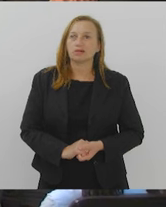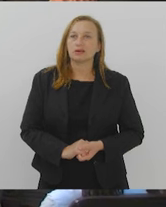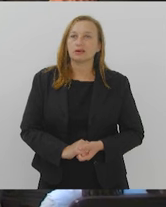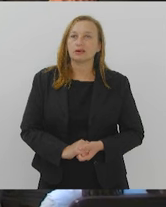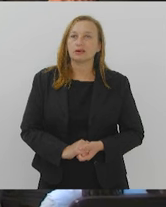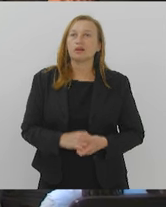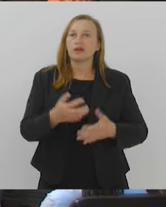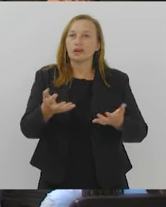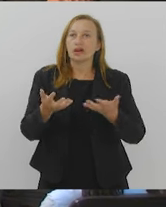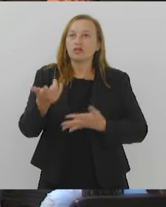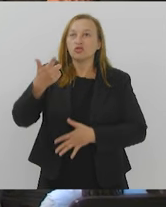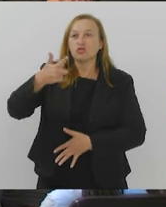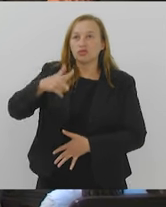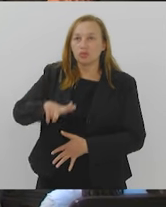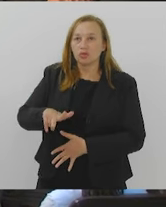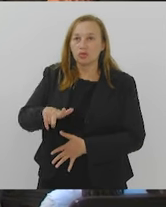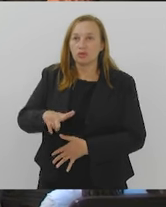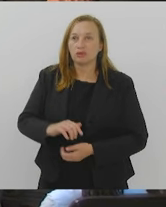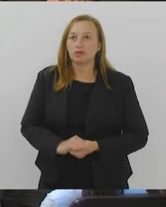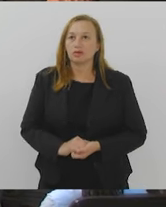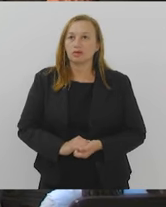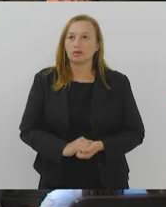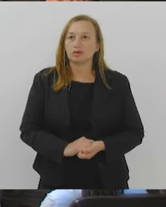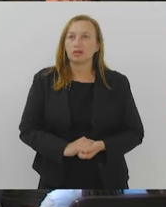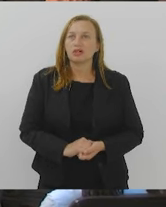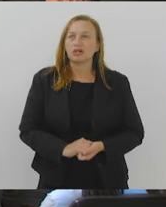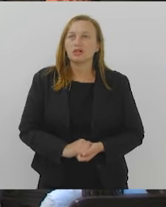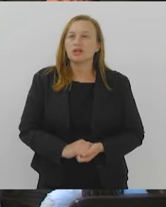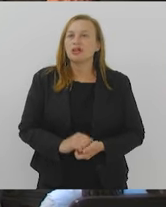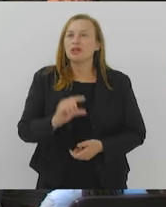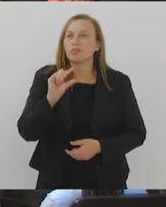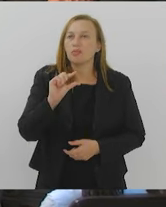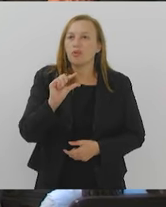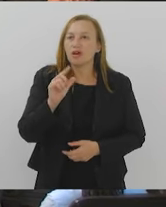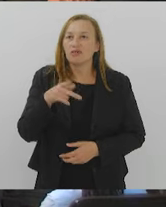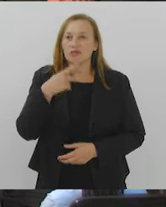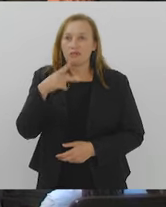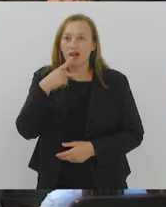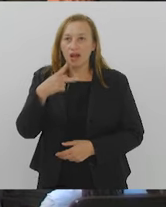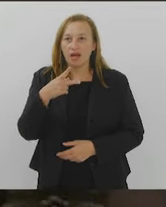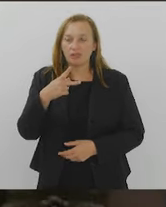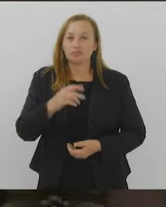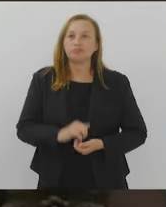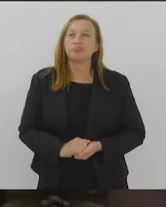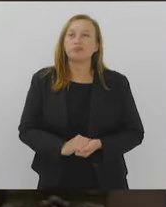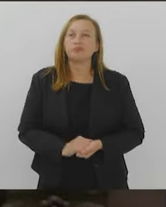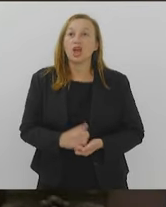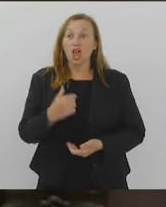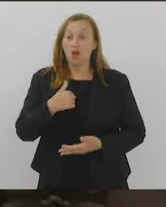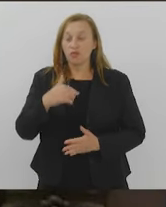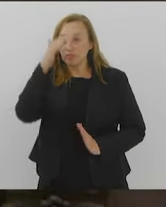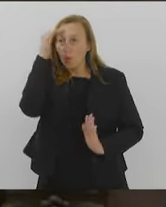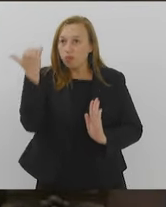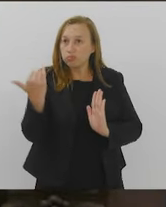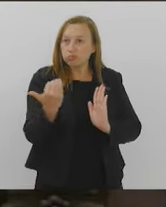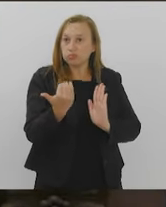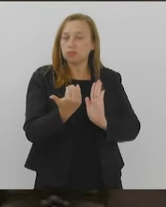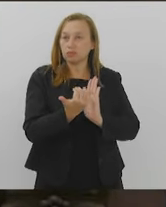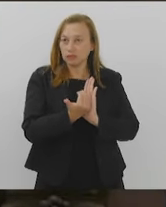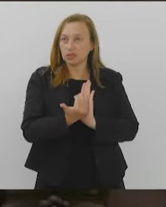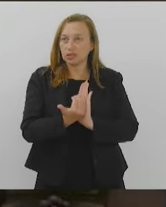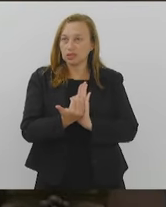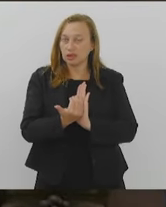Quero mais uma vez, em poucas palavras, que eu vim mais para ouvir e cumprir uma missão, deixar